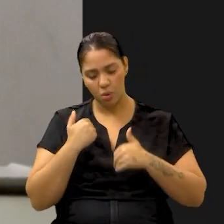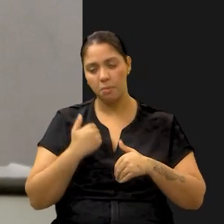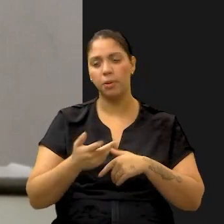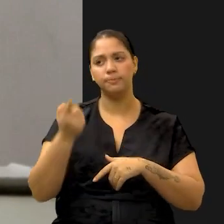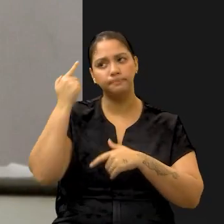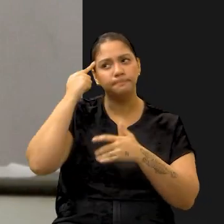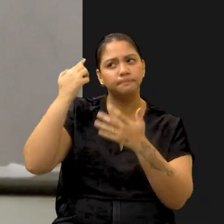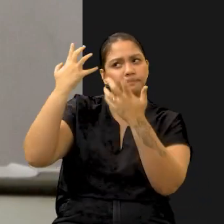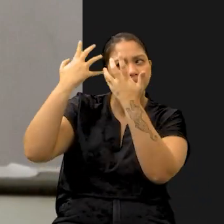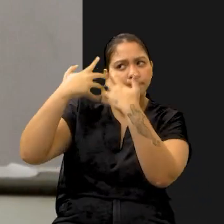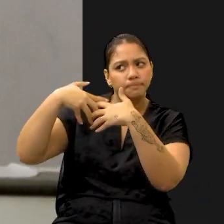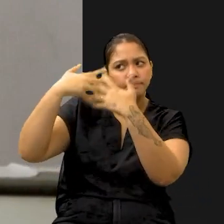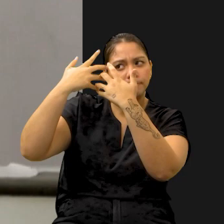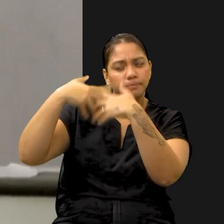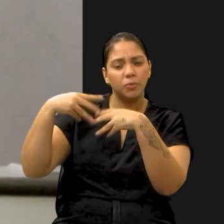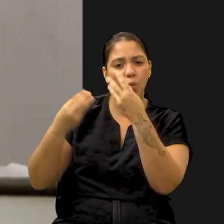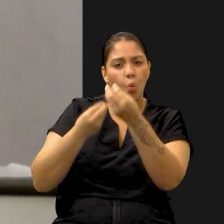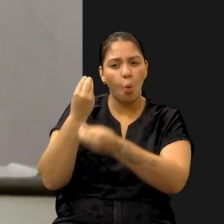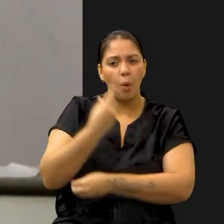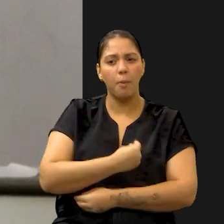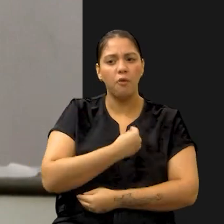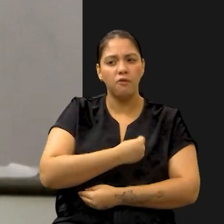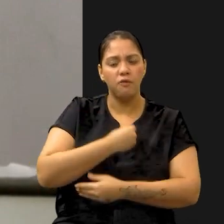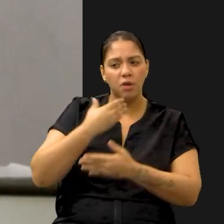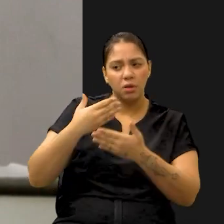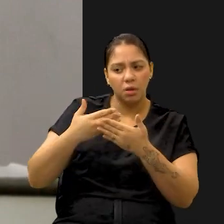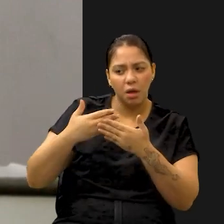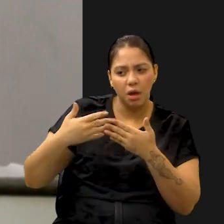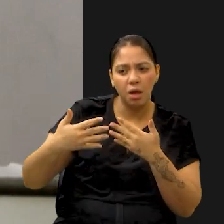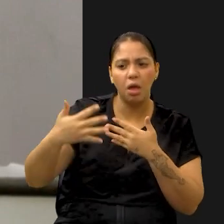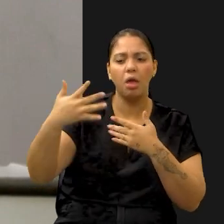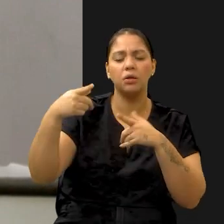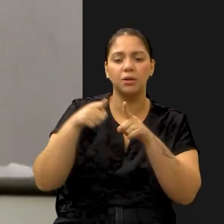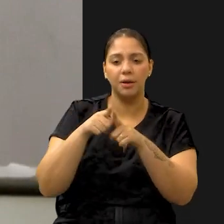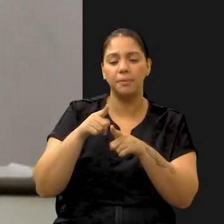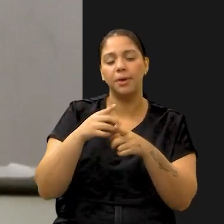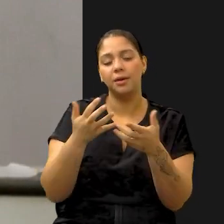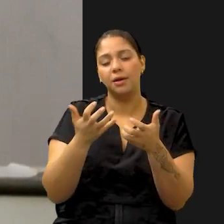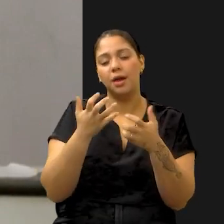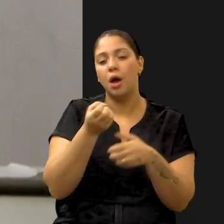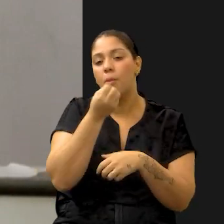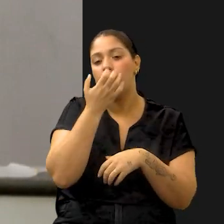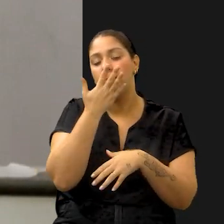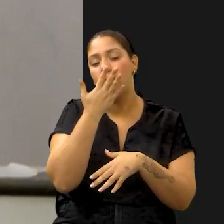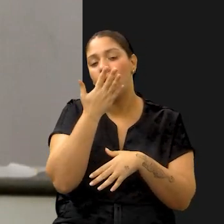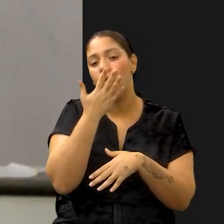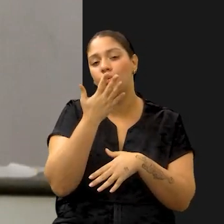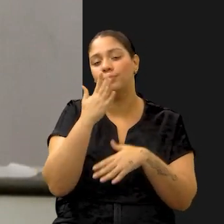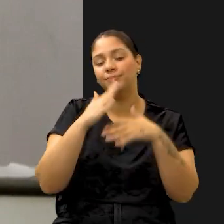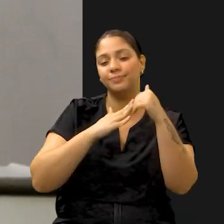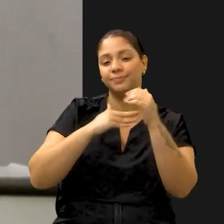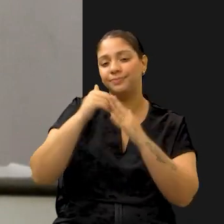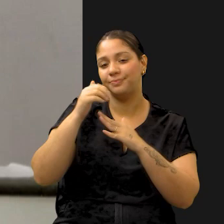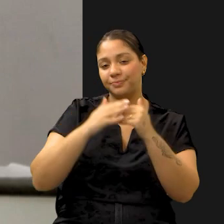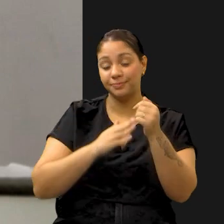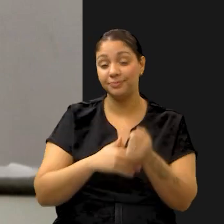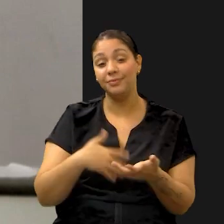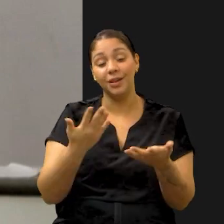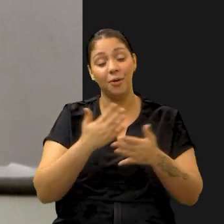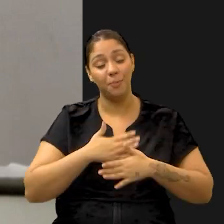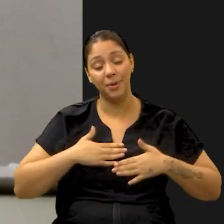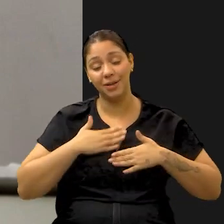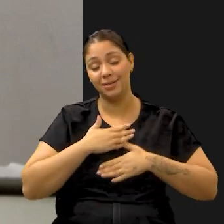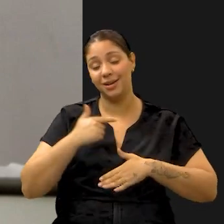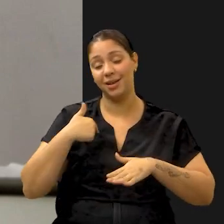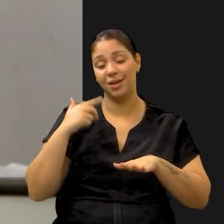corpo, de procurar refletir sobre os nossos hábitos de vida e procurar bons hábitos para termos uma boa saúde. É um prazer ter